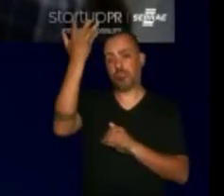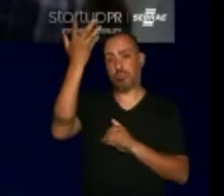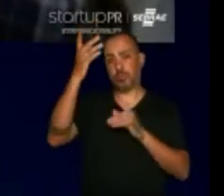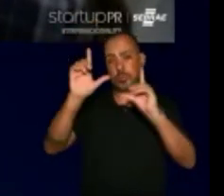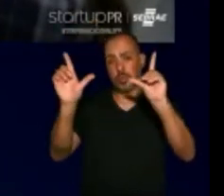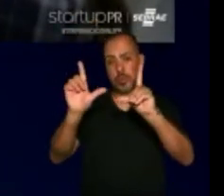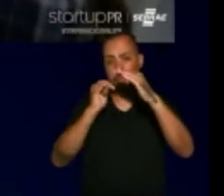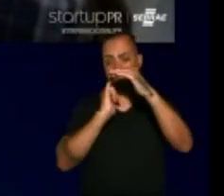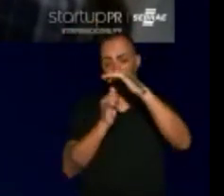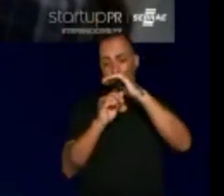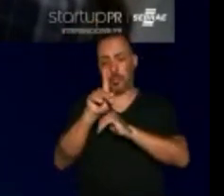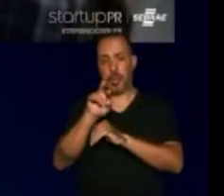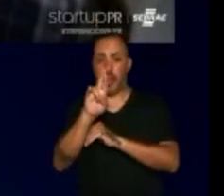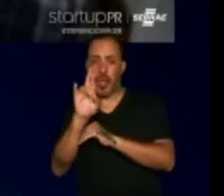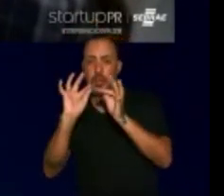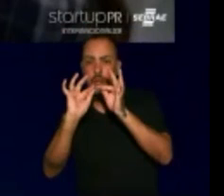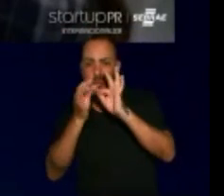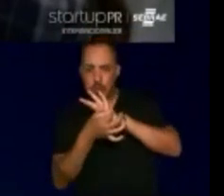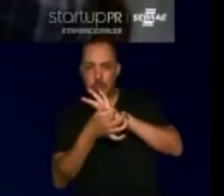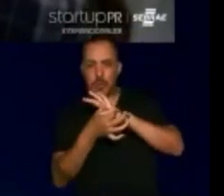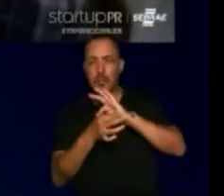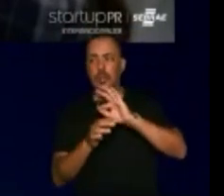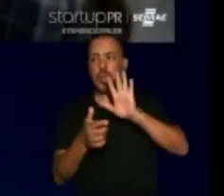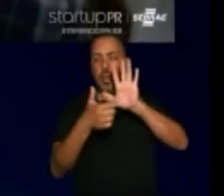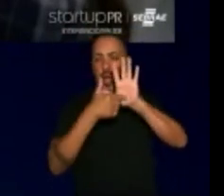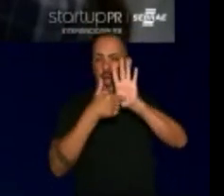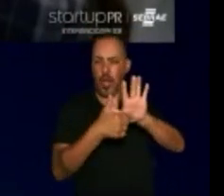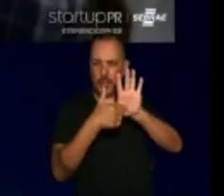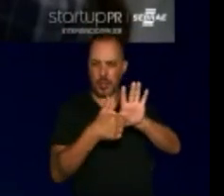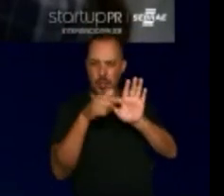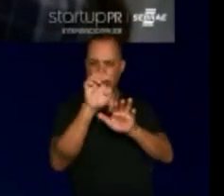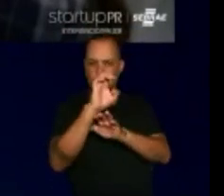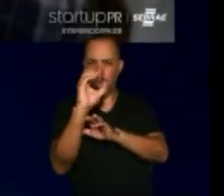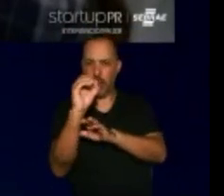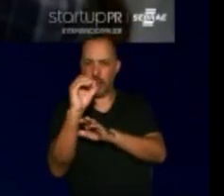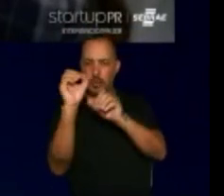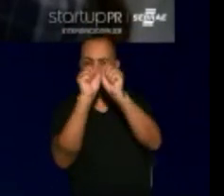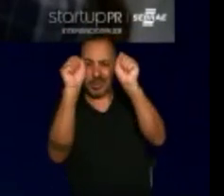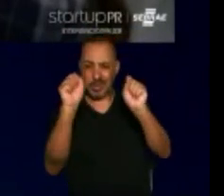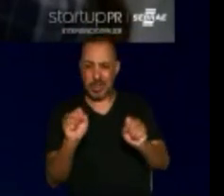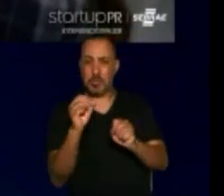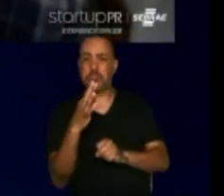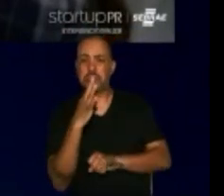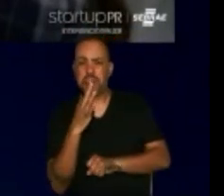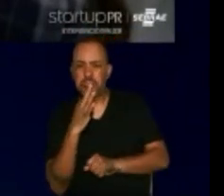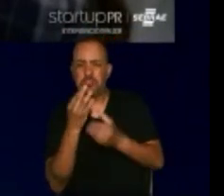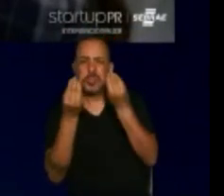programa Startup PR Internacionaliza. A apresentação do ecossistema estoniano, então, para as startups já conhecerem um